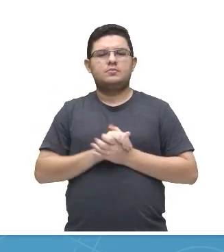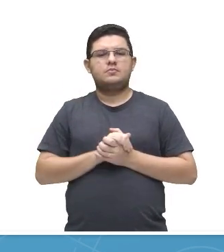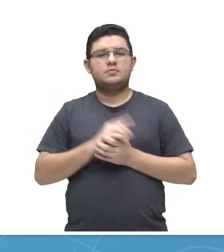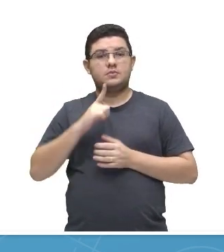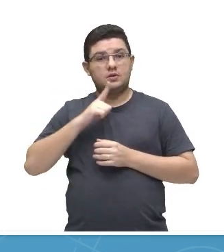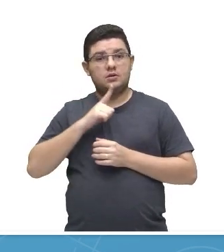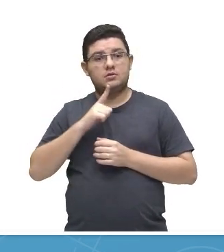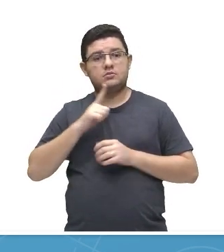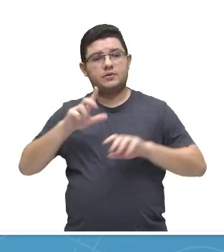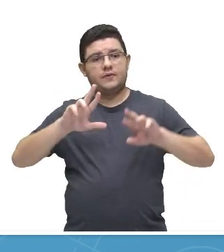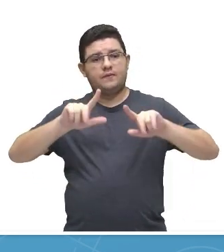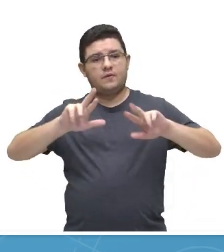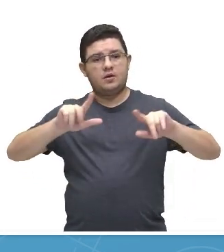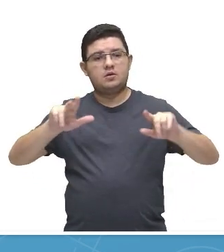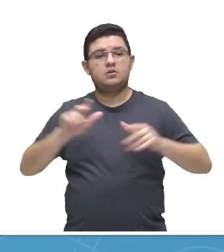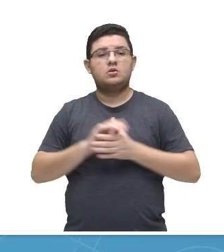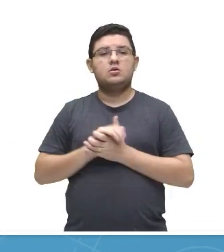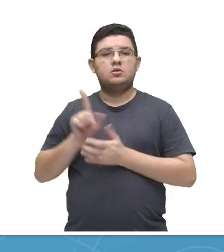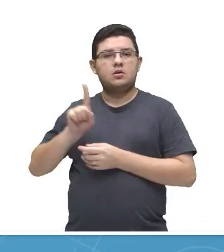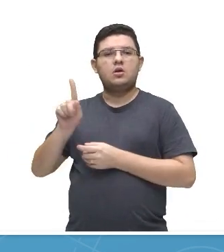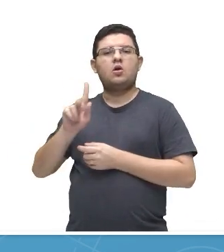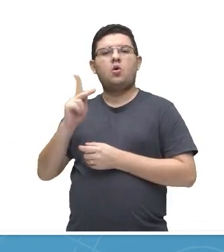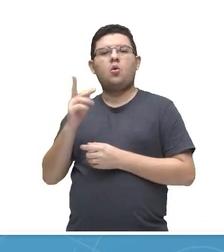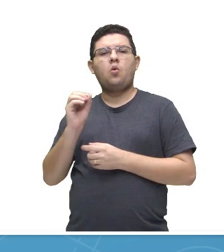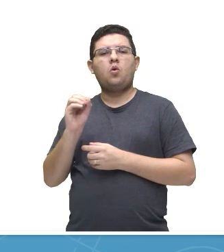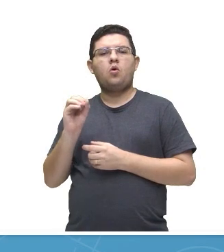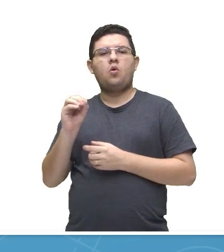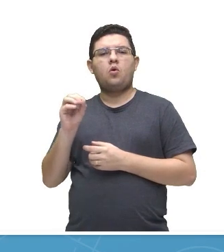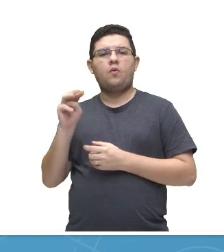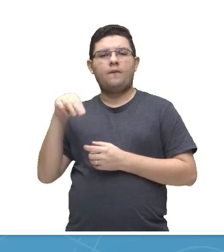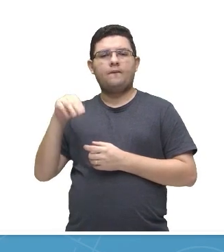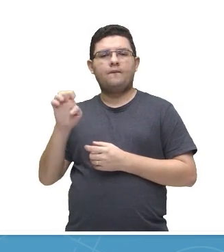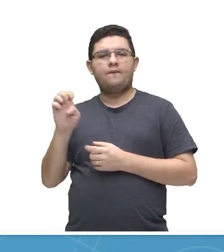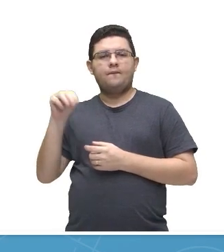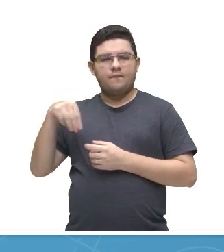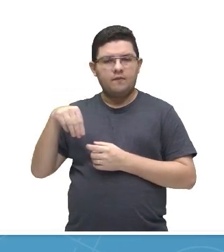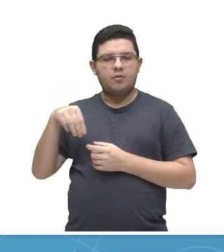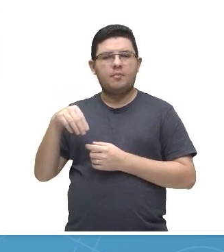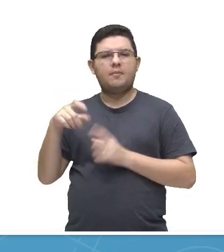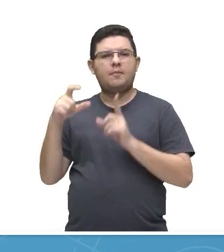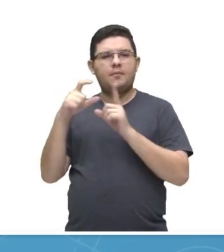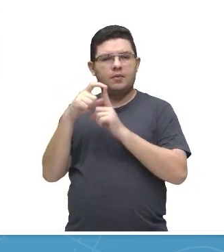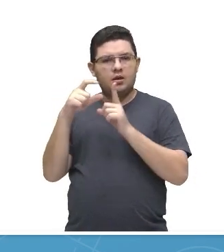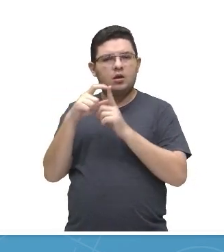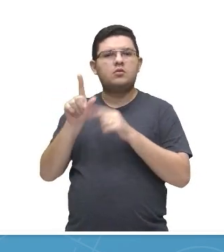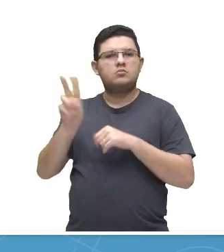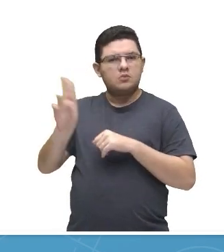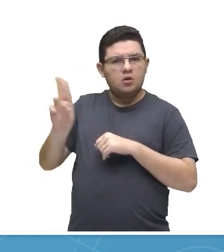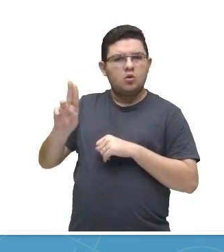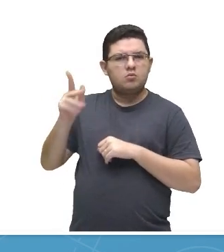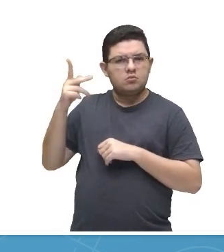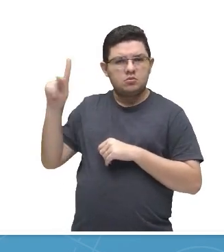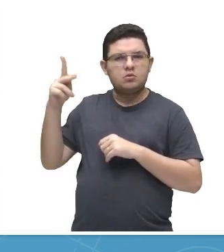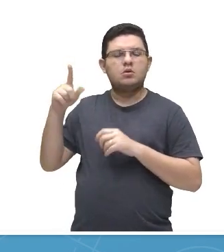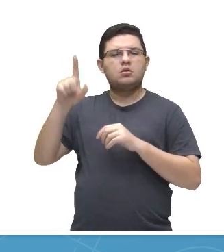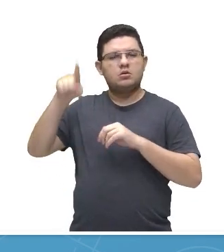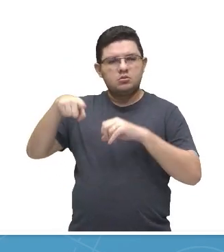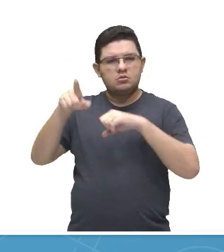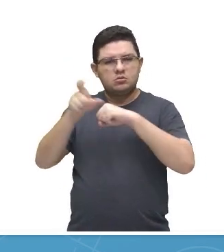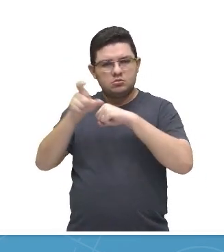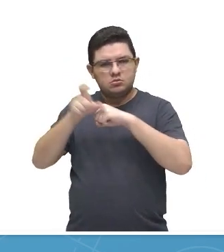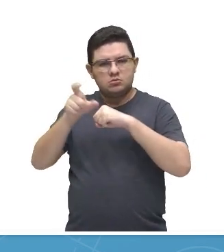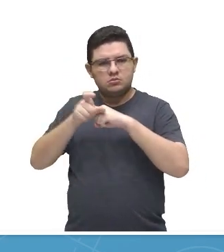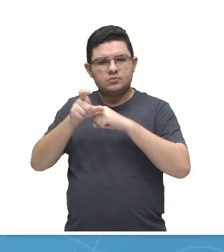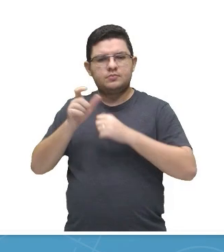aí. Nós temos homem, ó, então a palavra homem nomeia este ser.